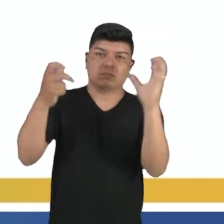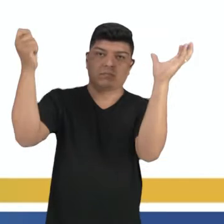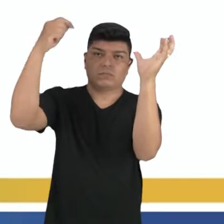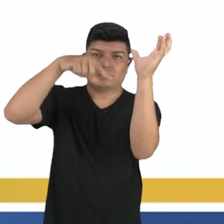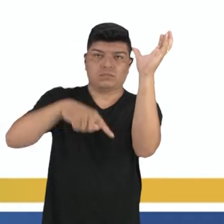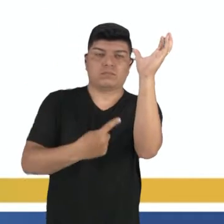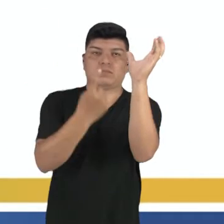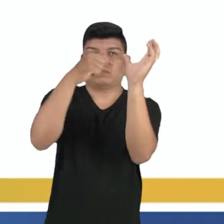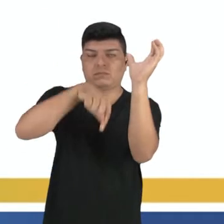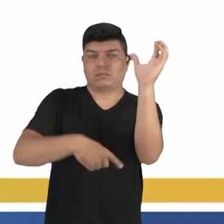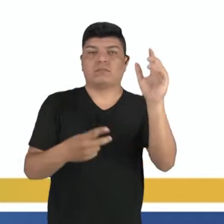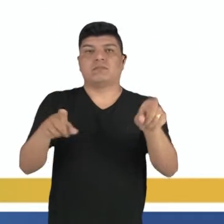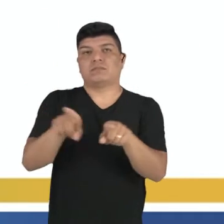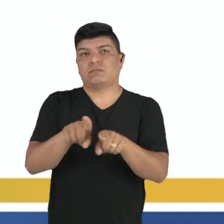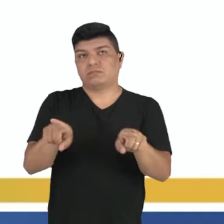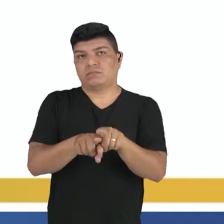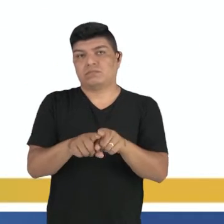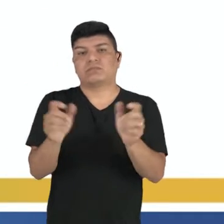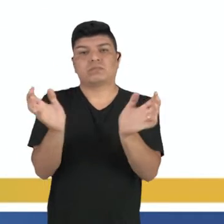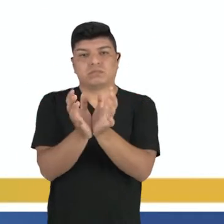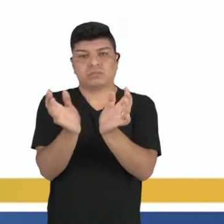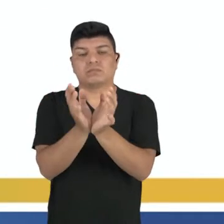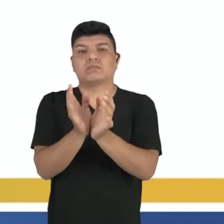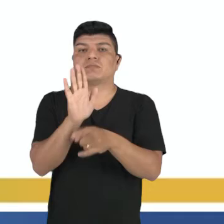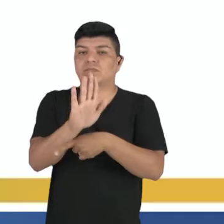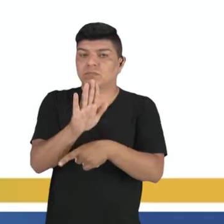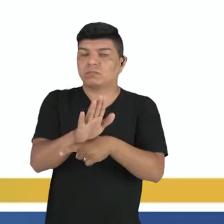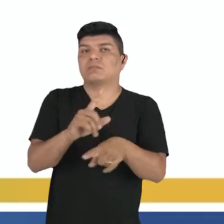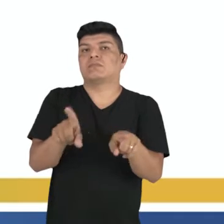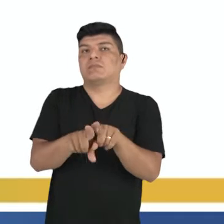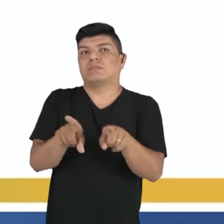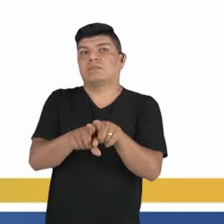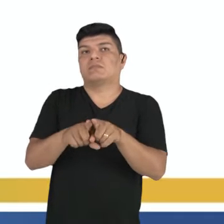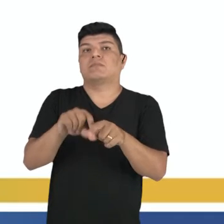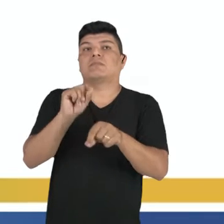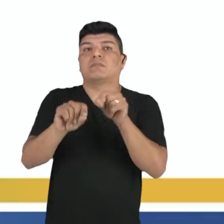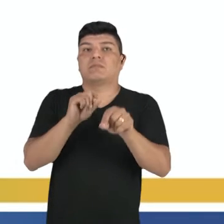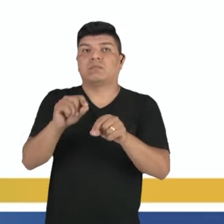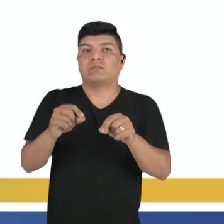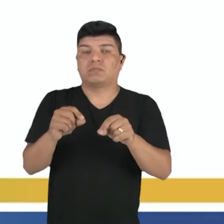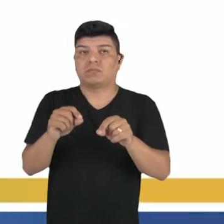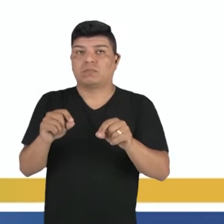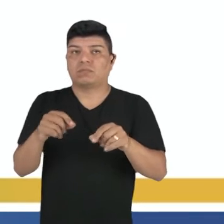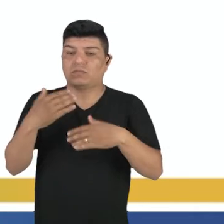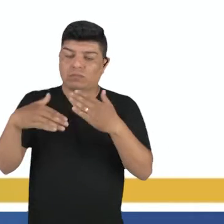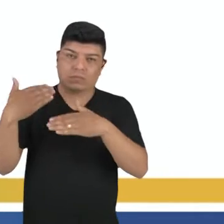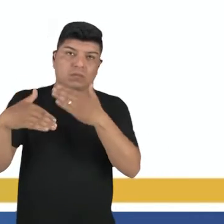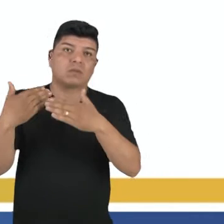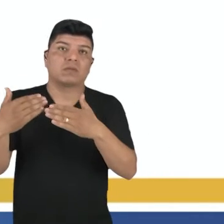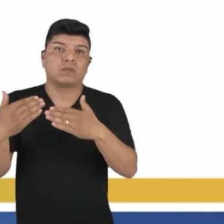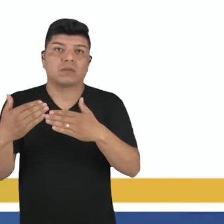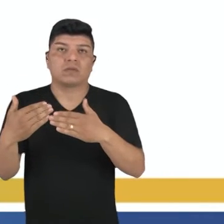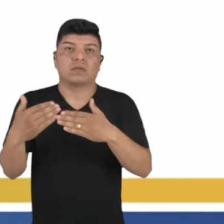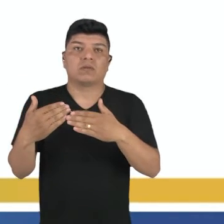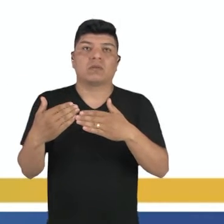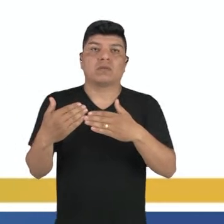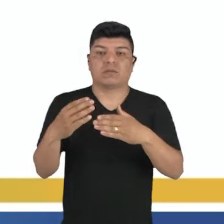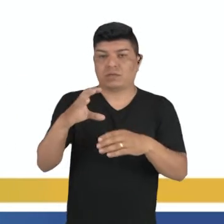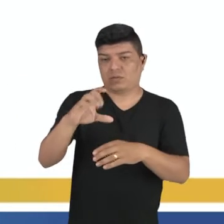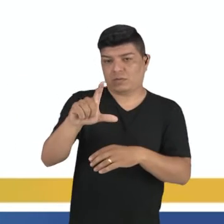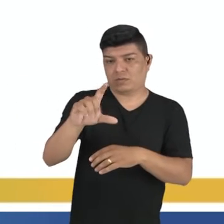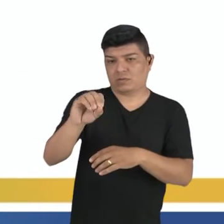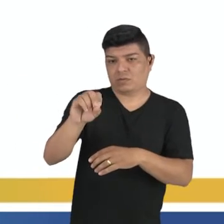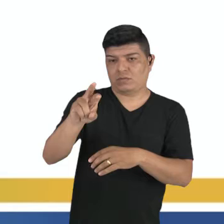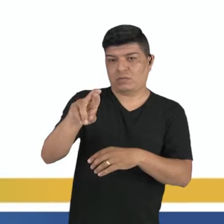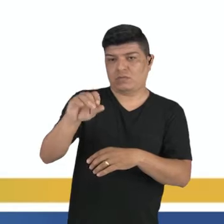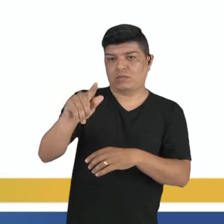fotossíntese e trabalha também em conjunto né é elas predominam então é o processo na Clorofila